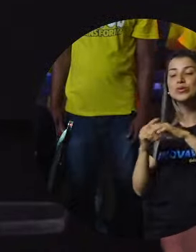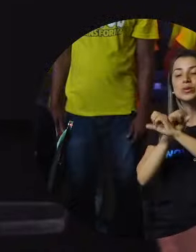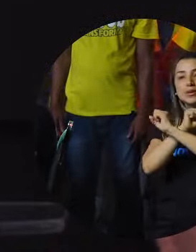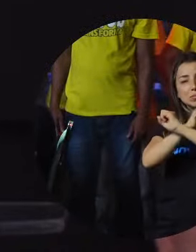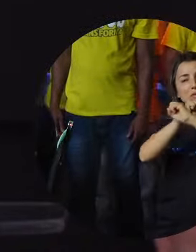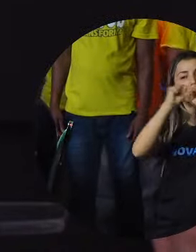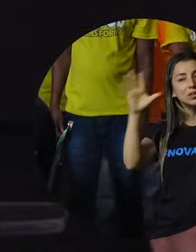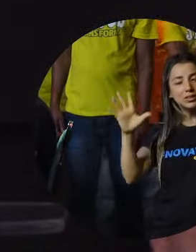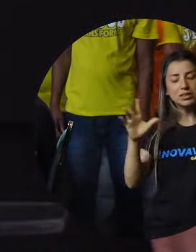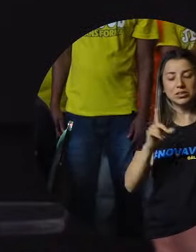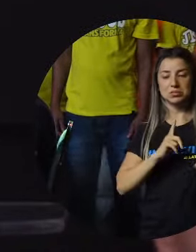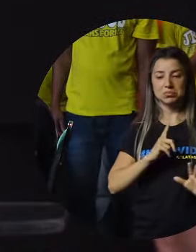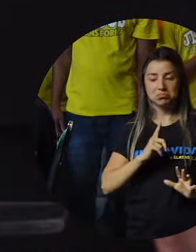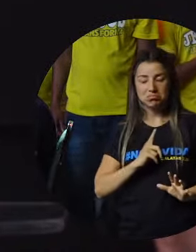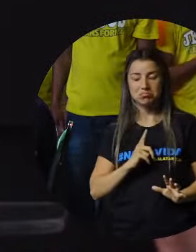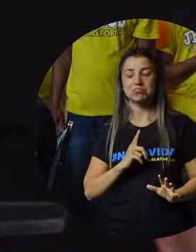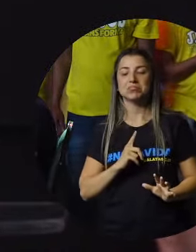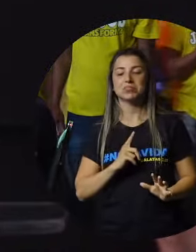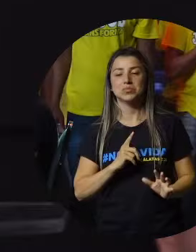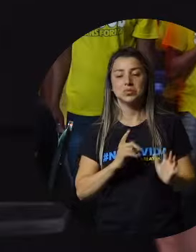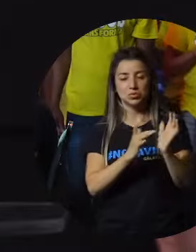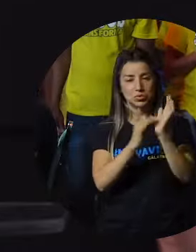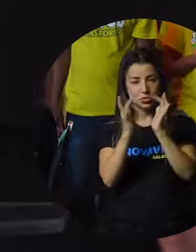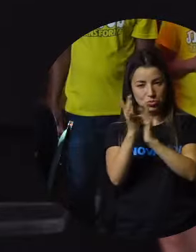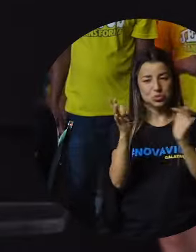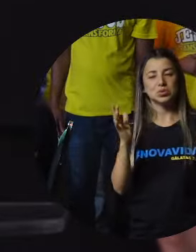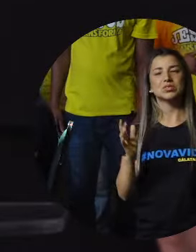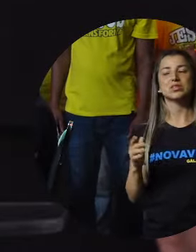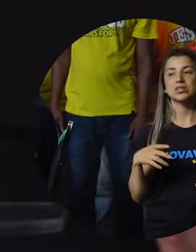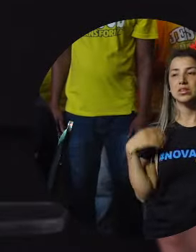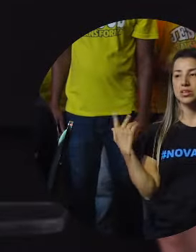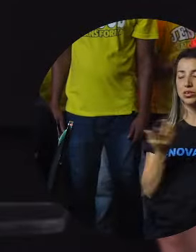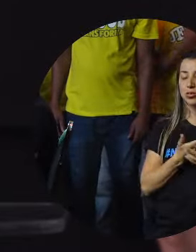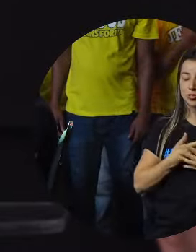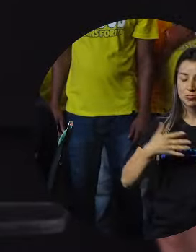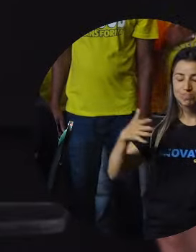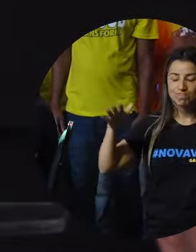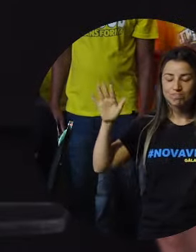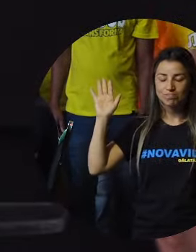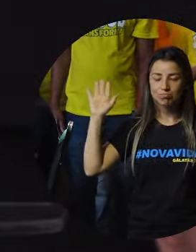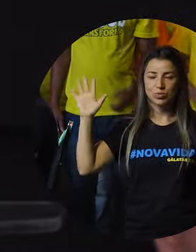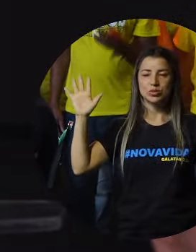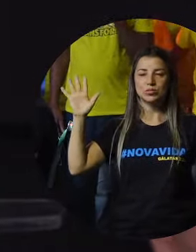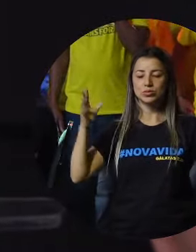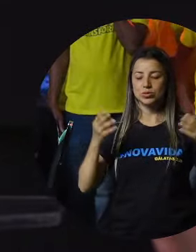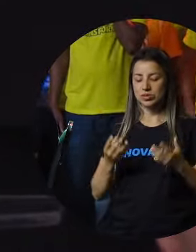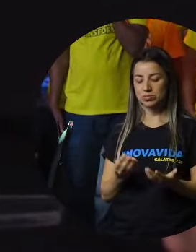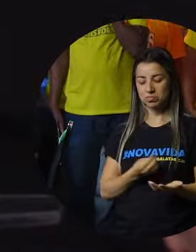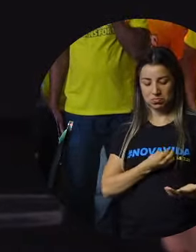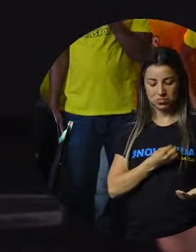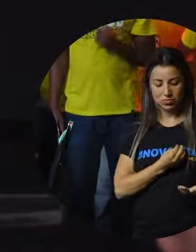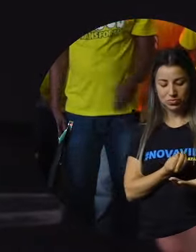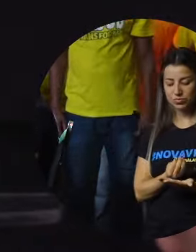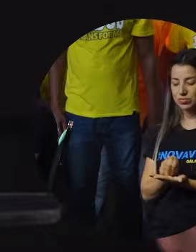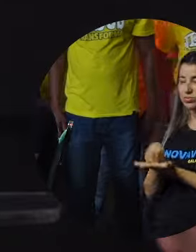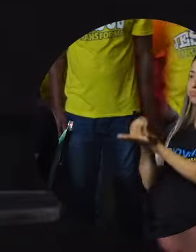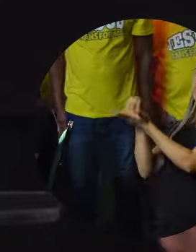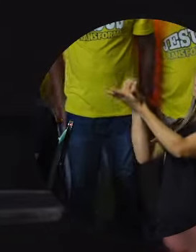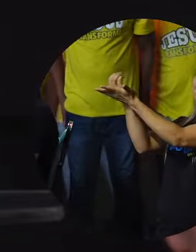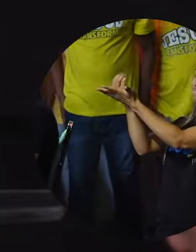que temos no teu sangue. Nos rendemos, nos oferecemos,